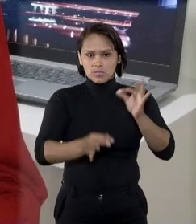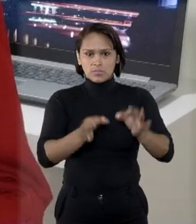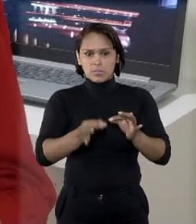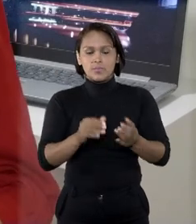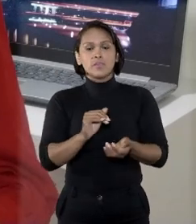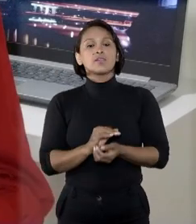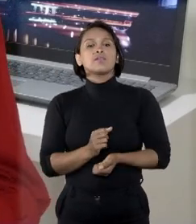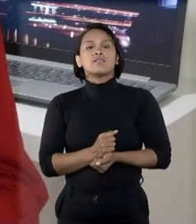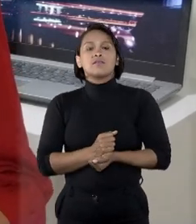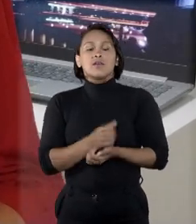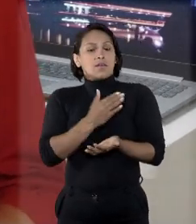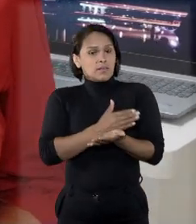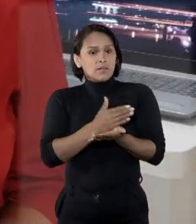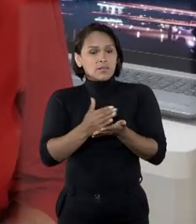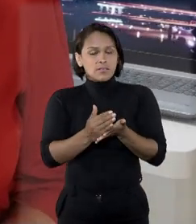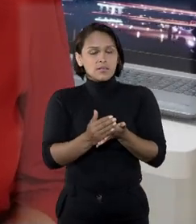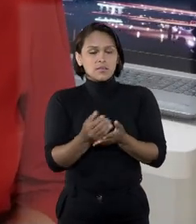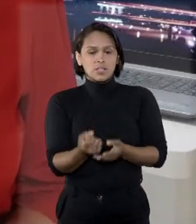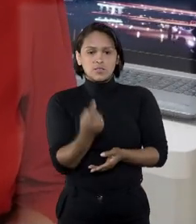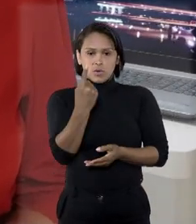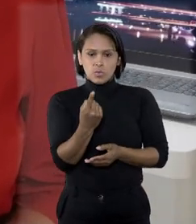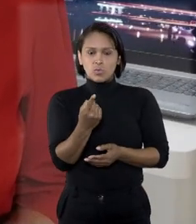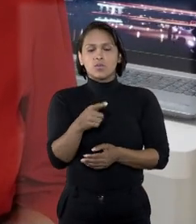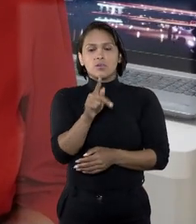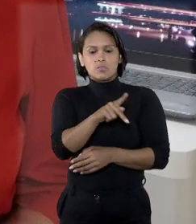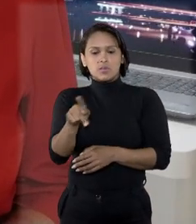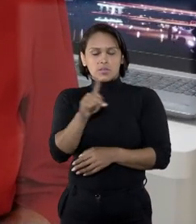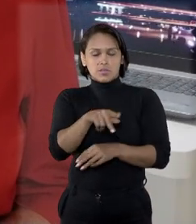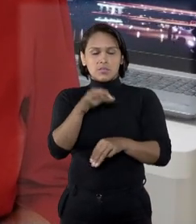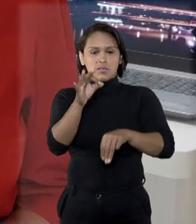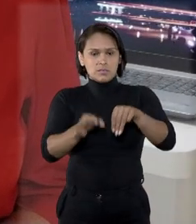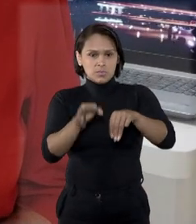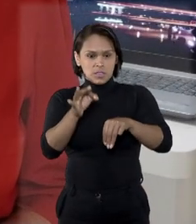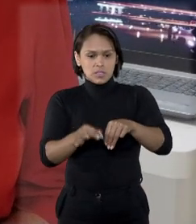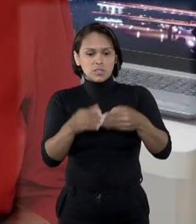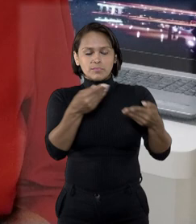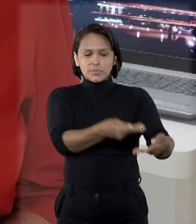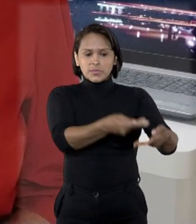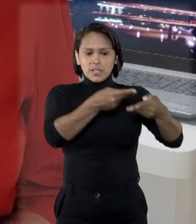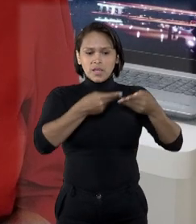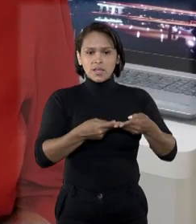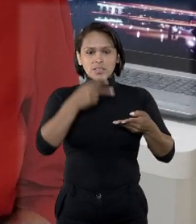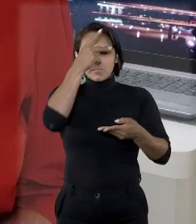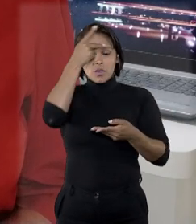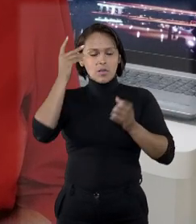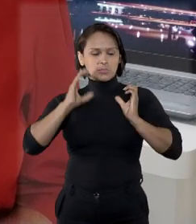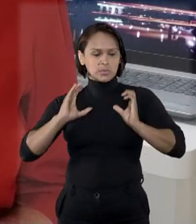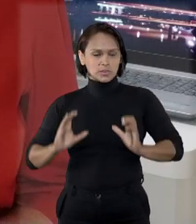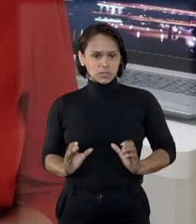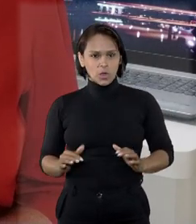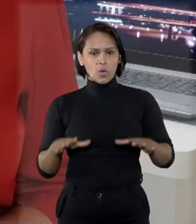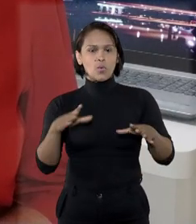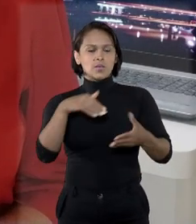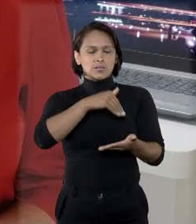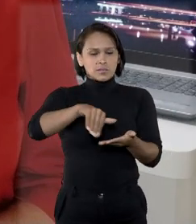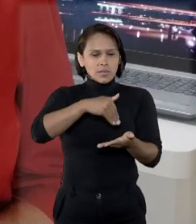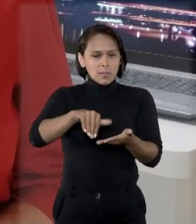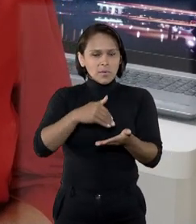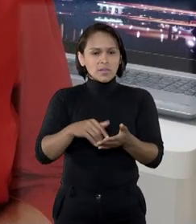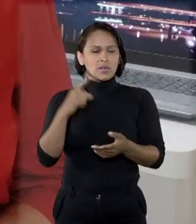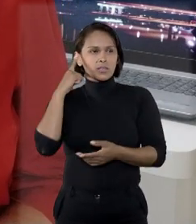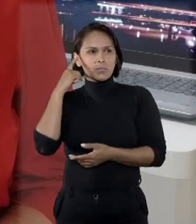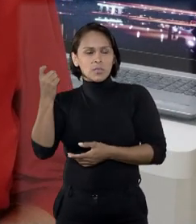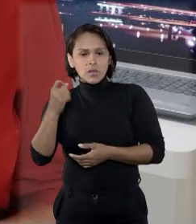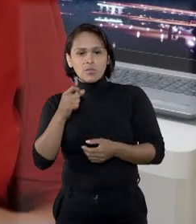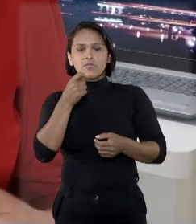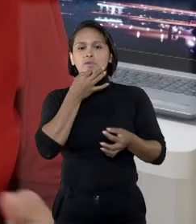juízo. E em iniciativa inédita, o presidente do STJ, ministro Humberto Martins, recebeu cidadãos no gabinete dele para ouvir